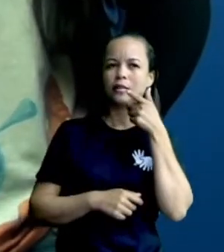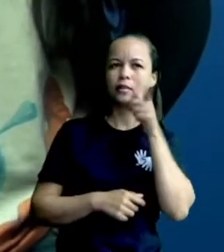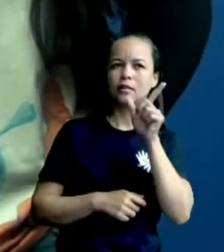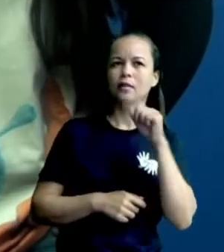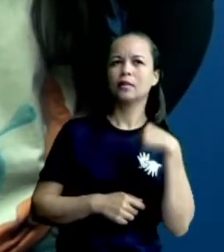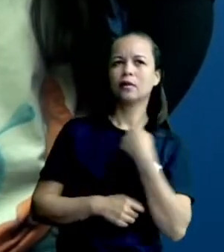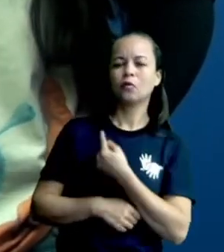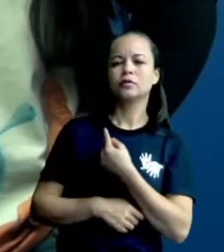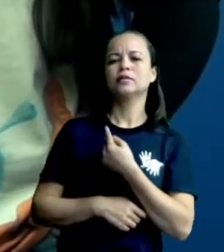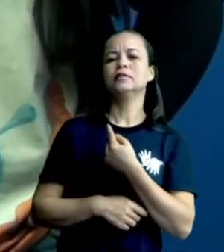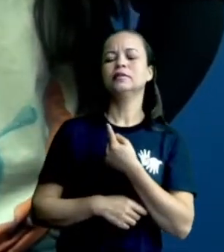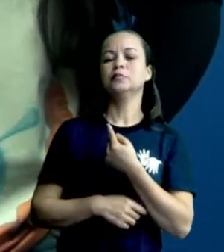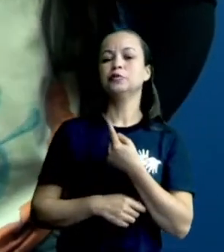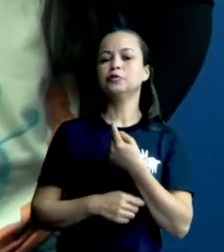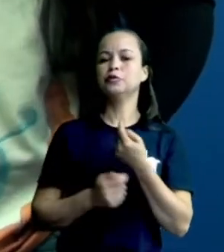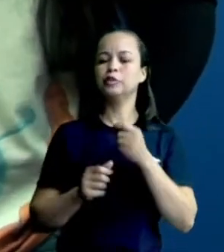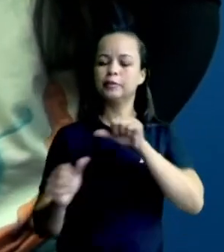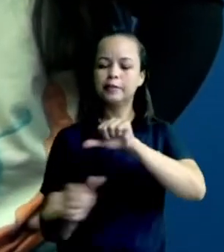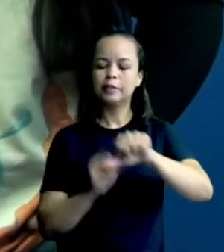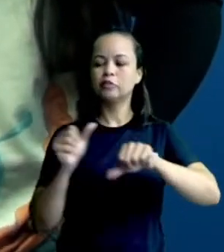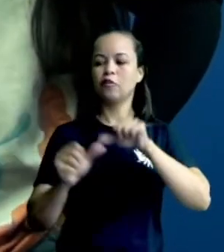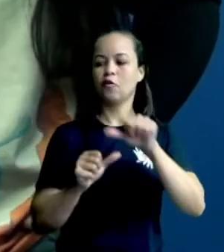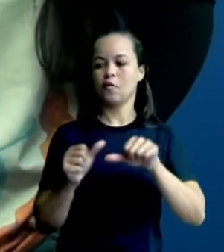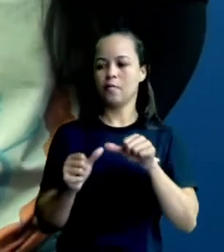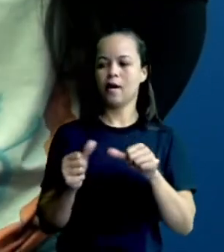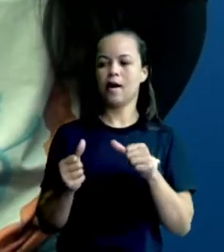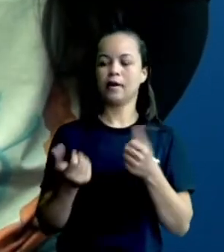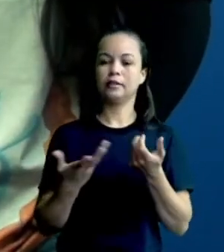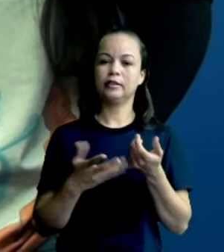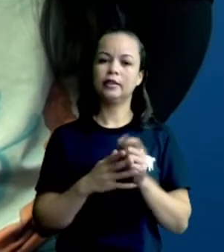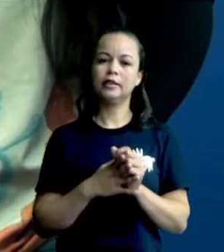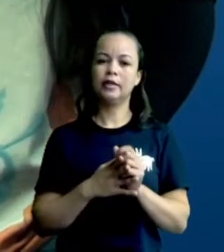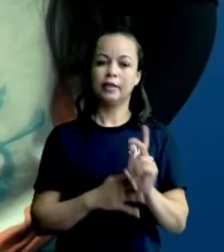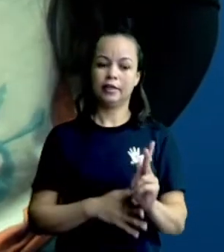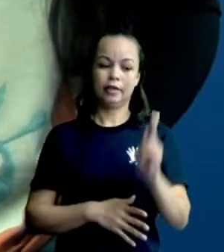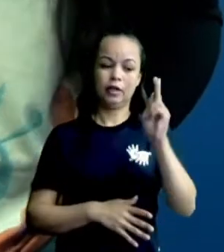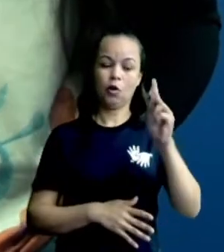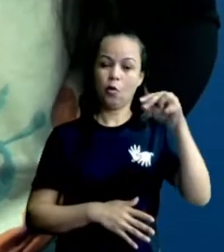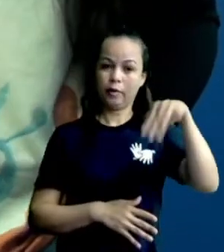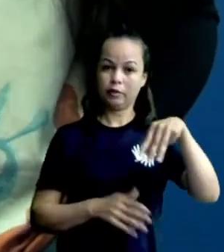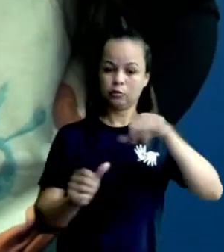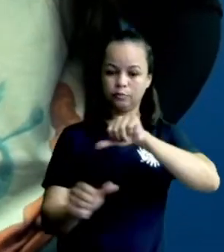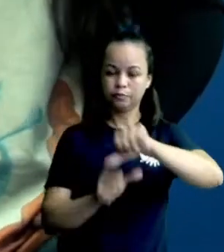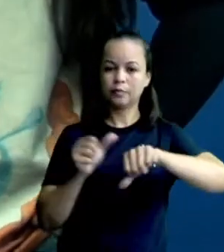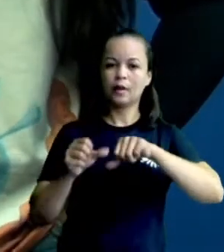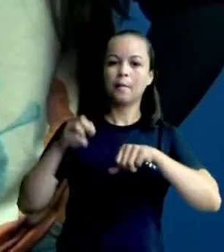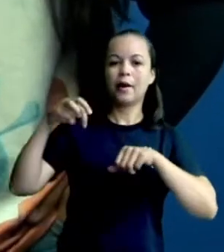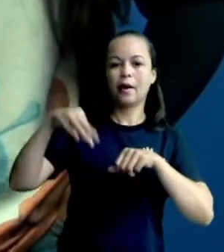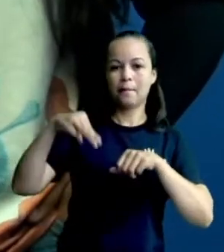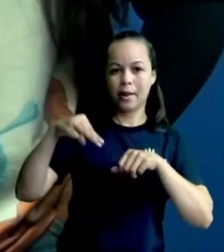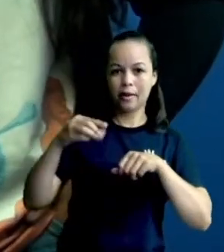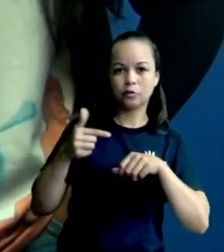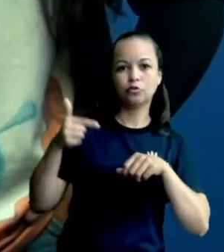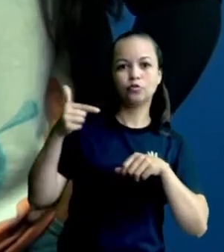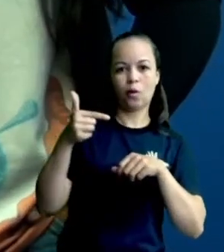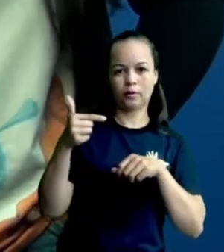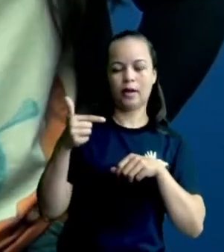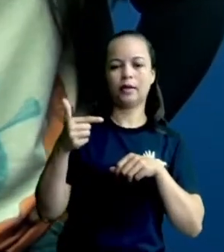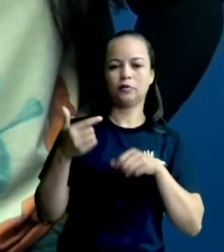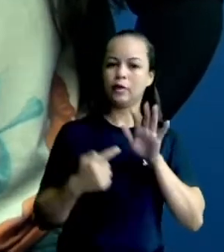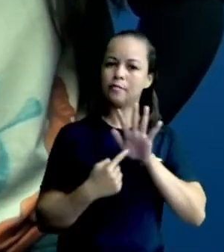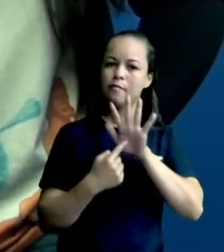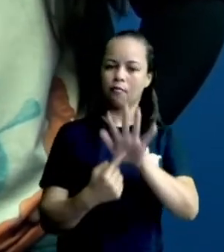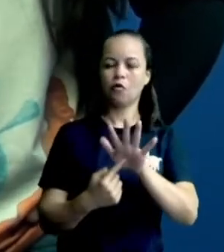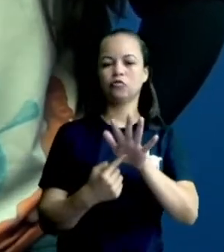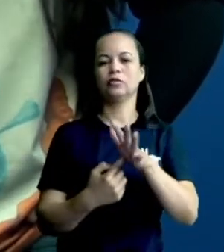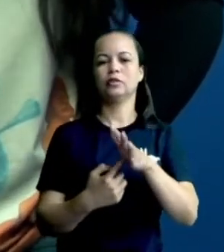conseguimos transformar essa unidade de medida de quilômetros quadrados para metros quadrados e